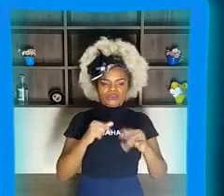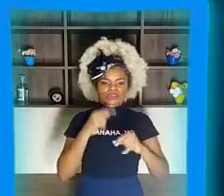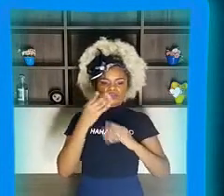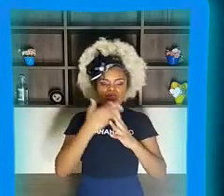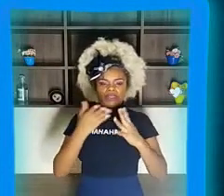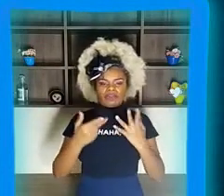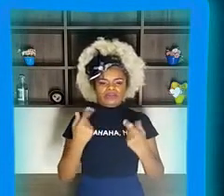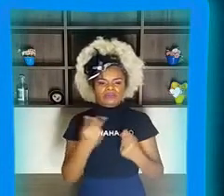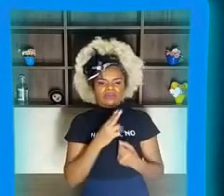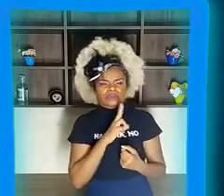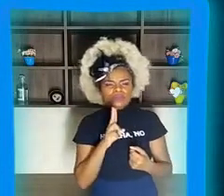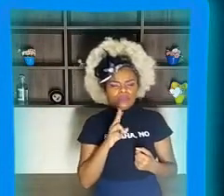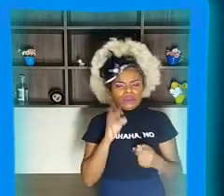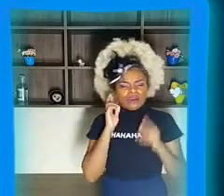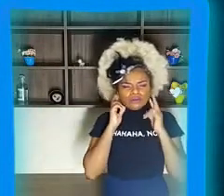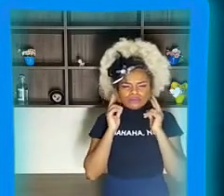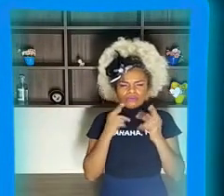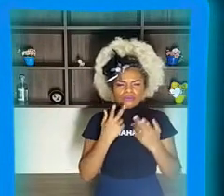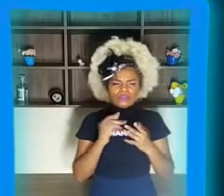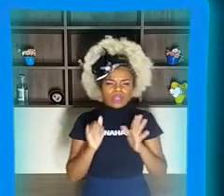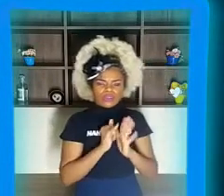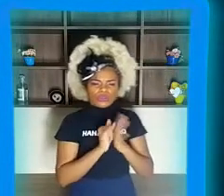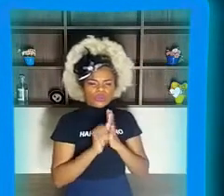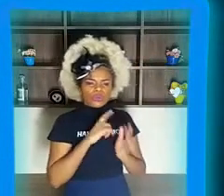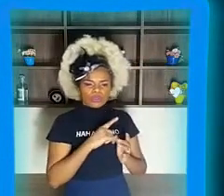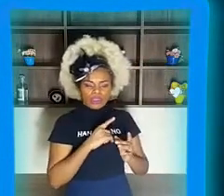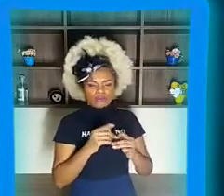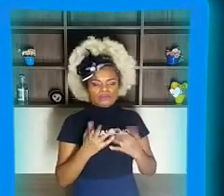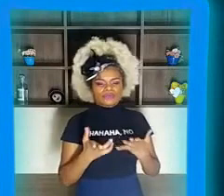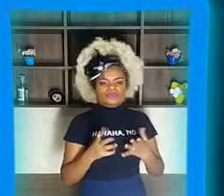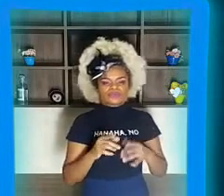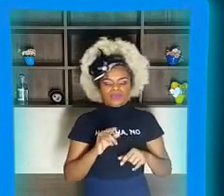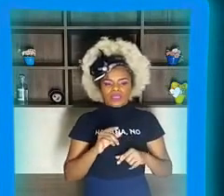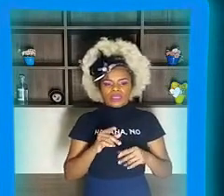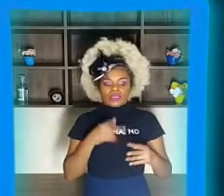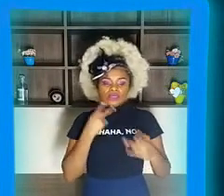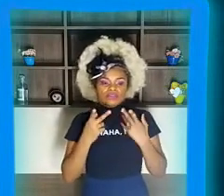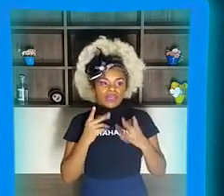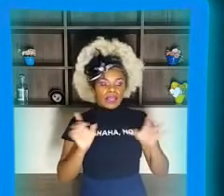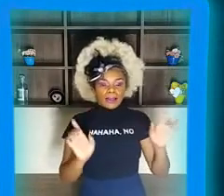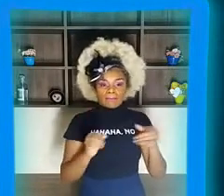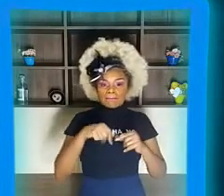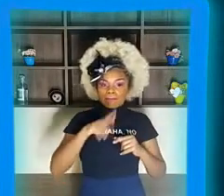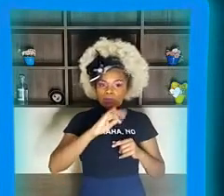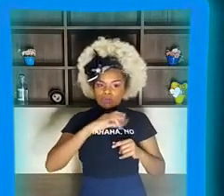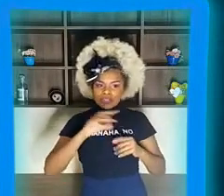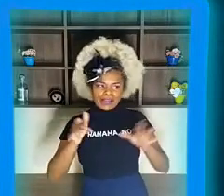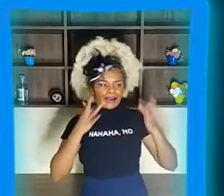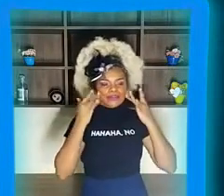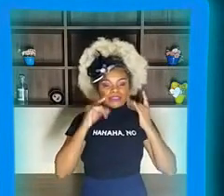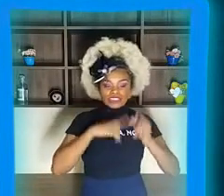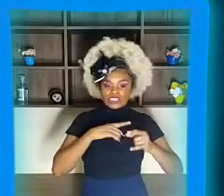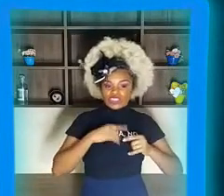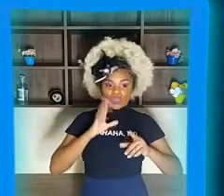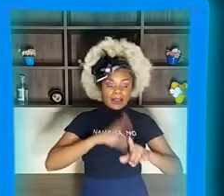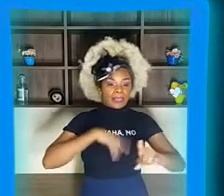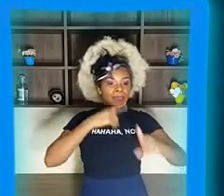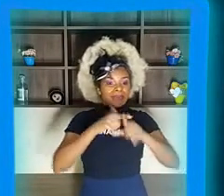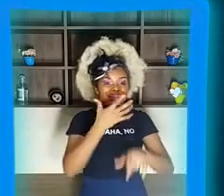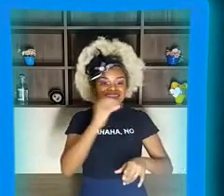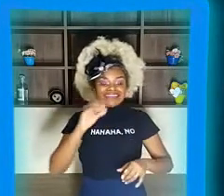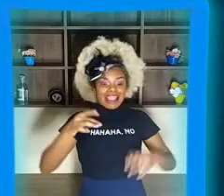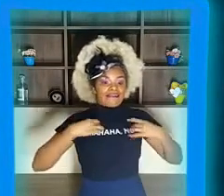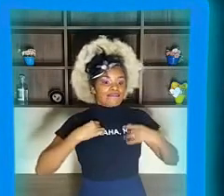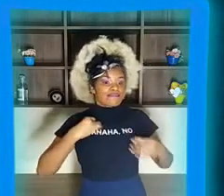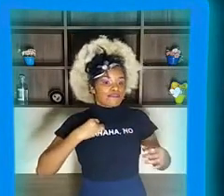que está até no YouTube. E quando fala assim de gente, no musical nós tínhamos mais de 100 voluntários para